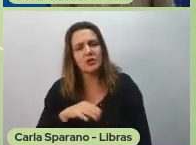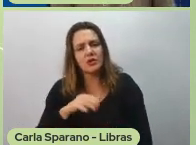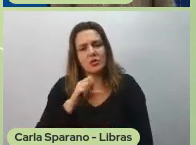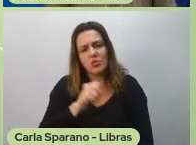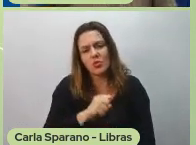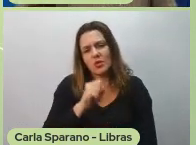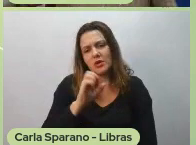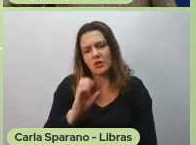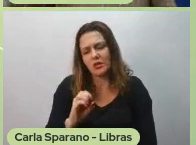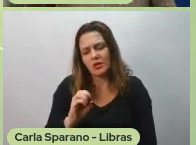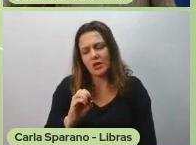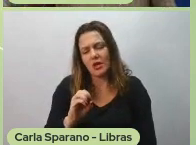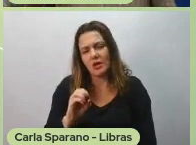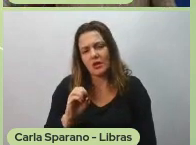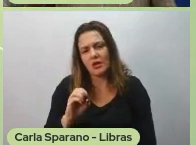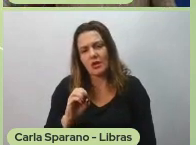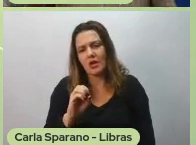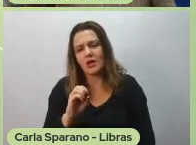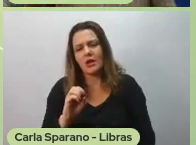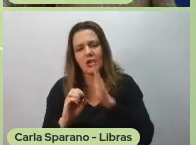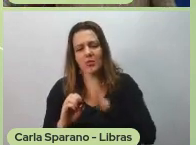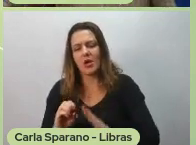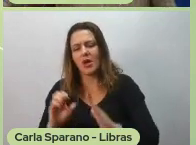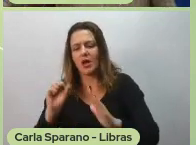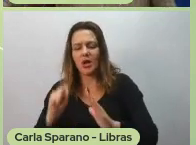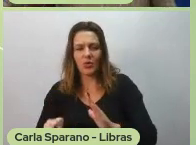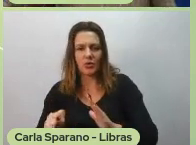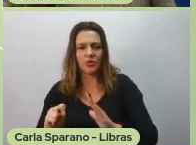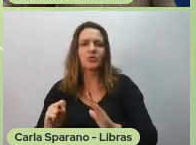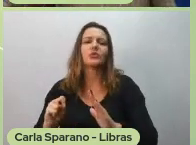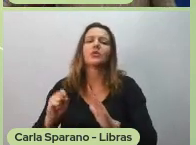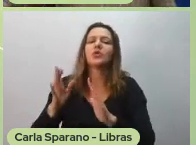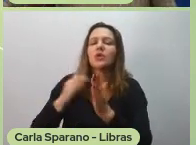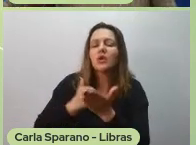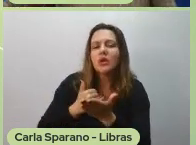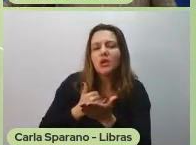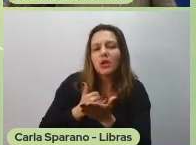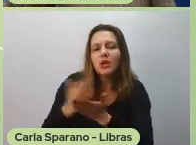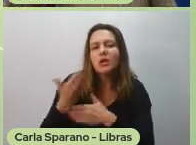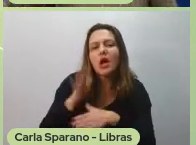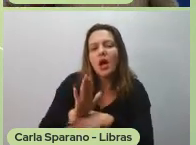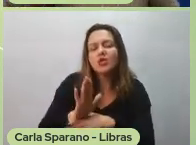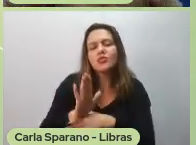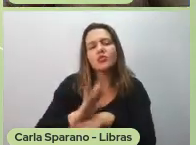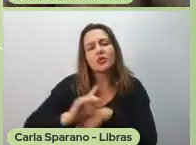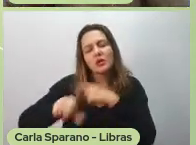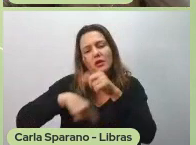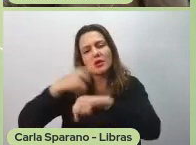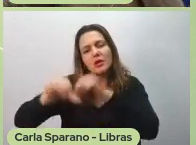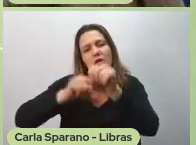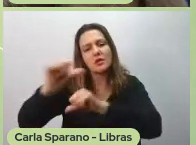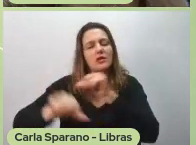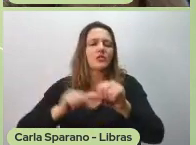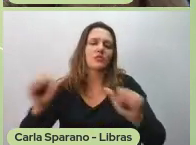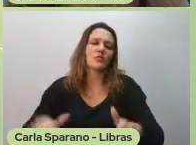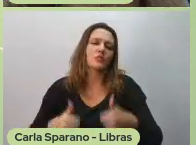Nos ajudar a acelerar o caminho da transformação social que a gente precisa fazer. Mas existe um legado que a gente não nega,